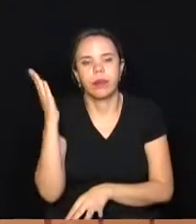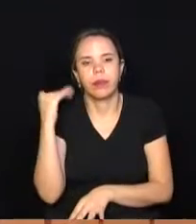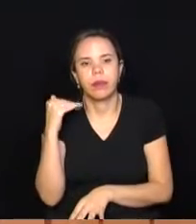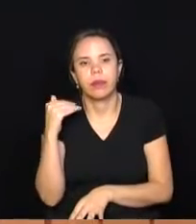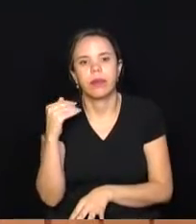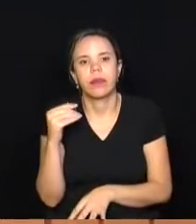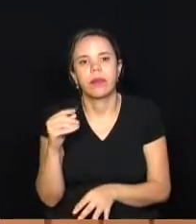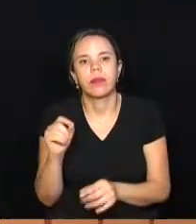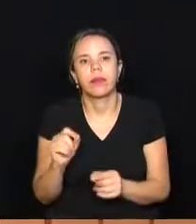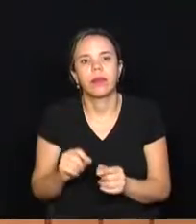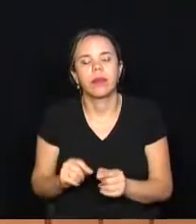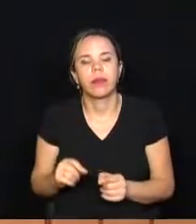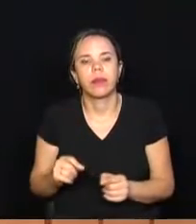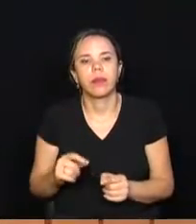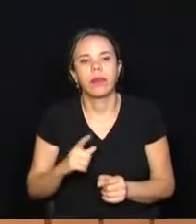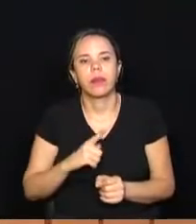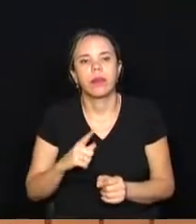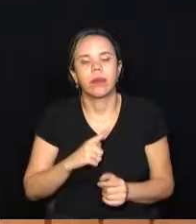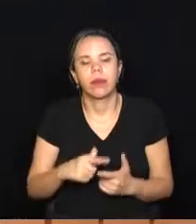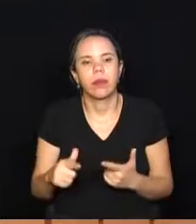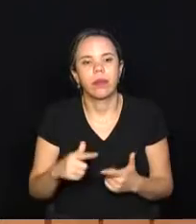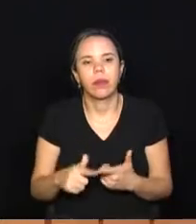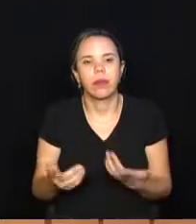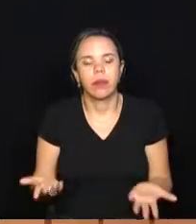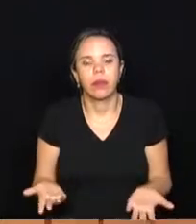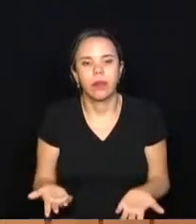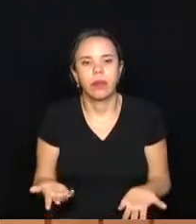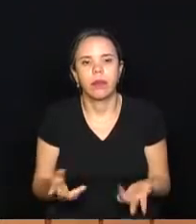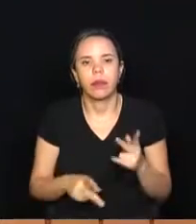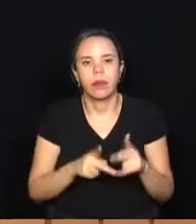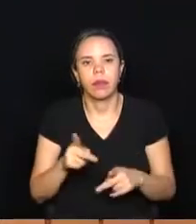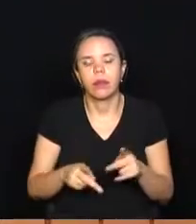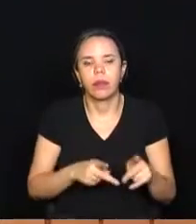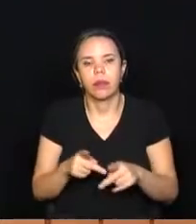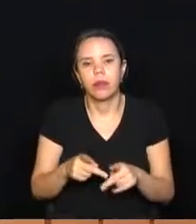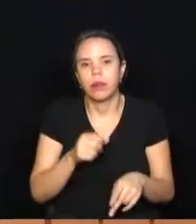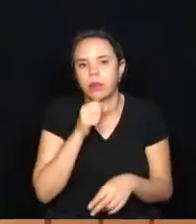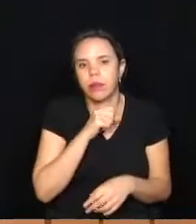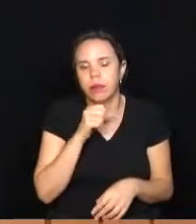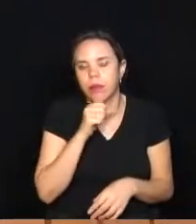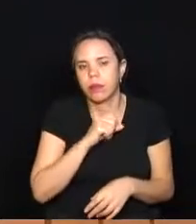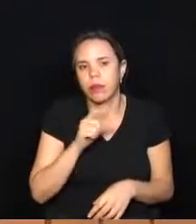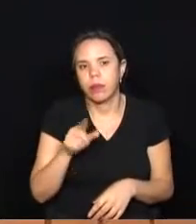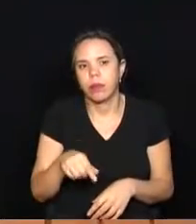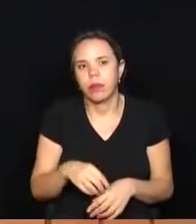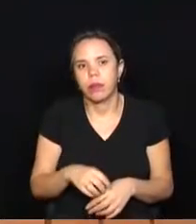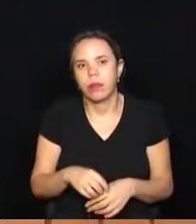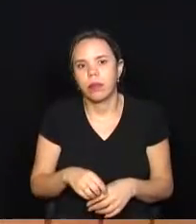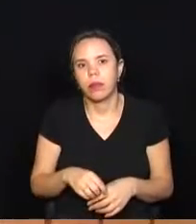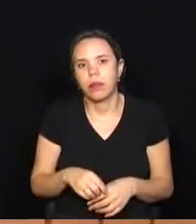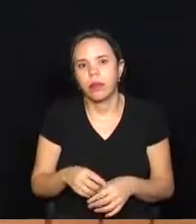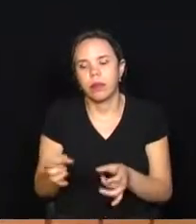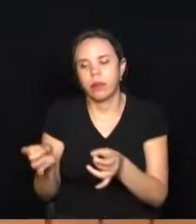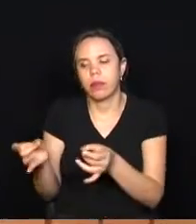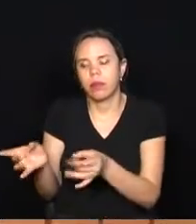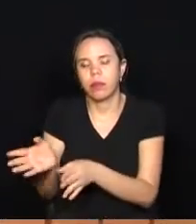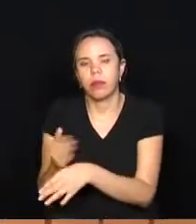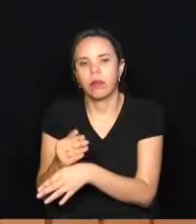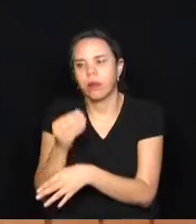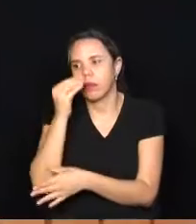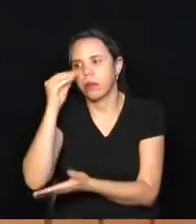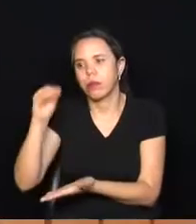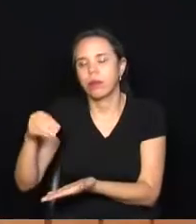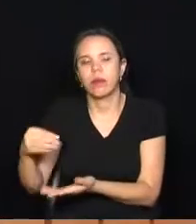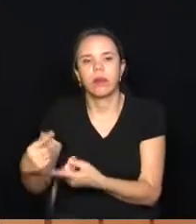que teremos problema, que o idoso é simplesmente deixado ao lado lá.